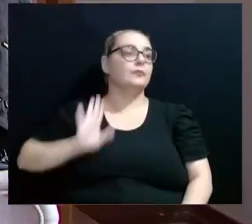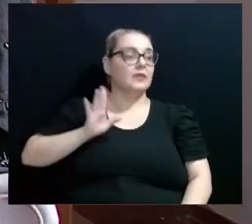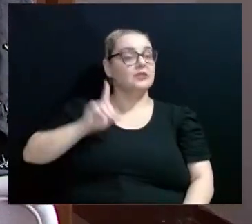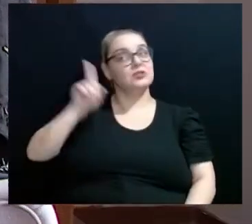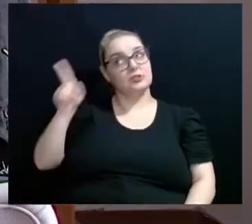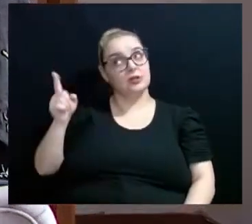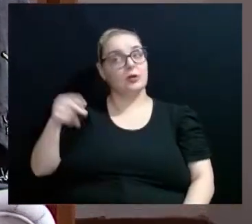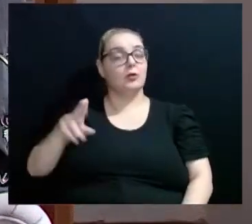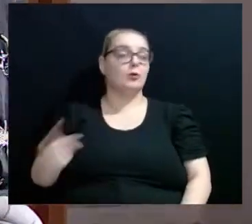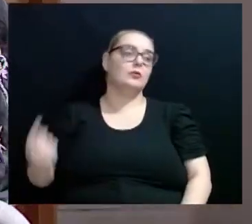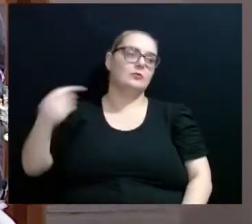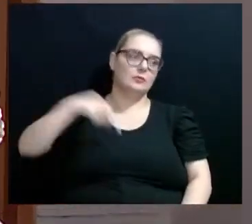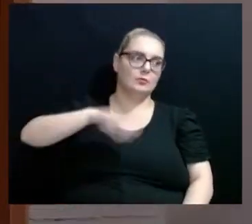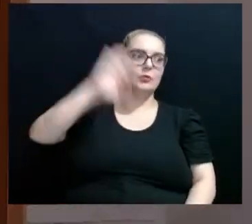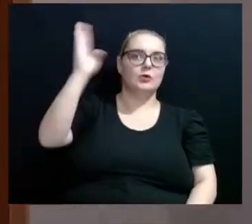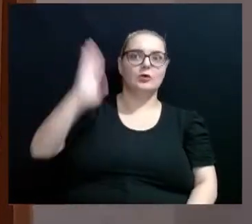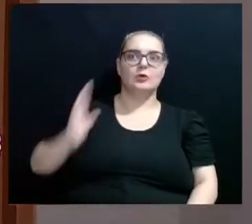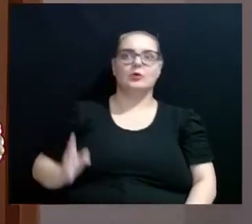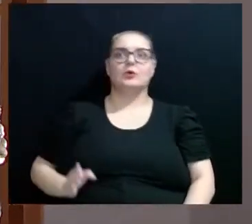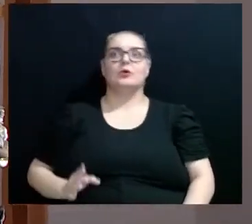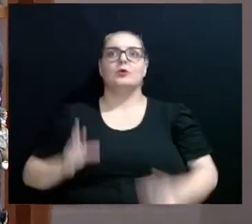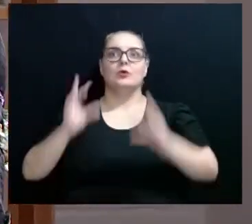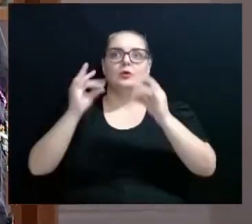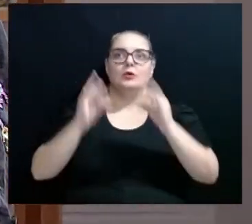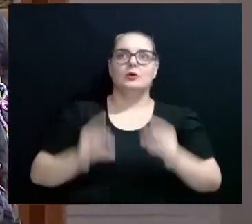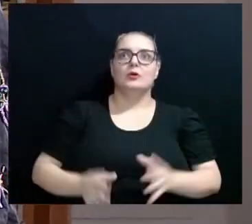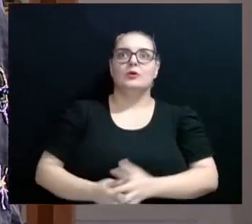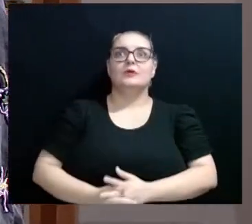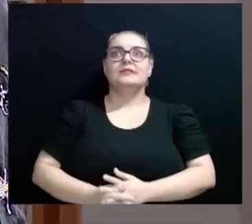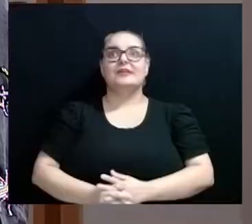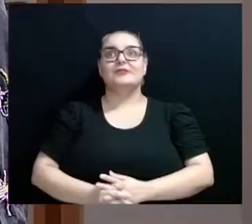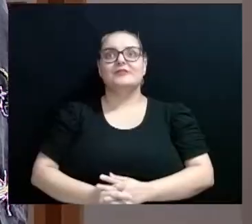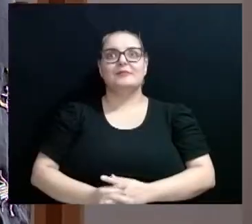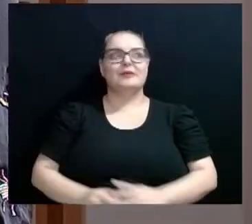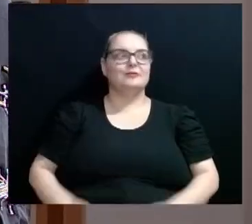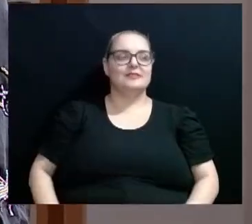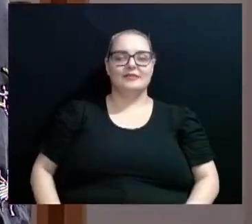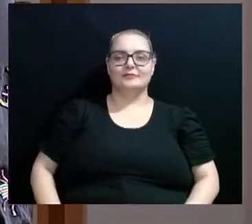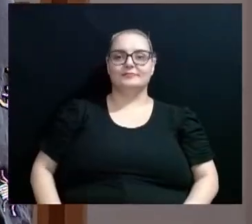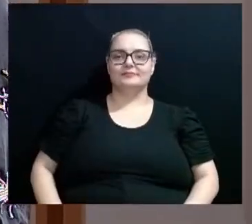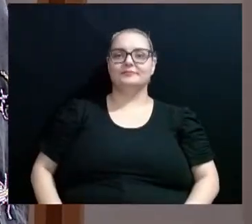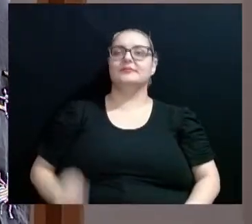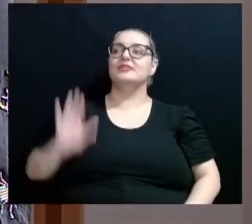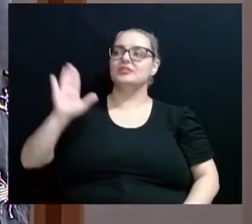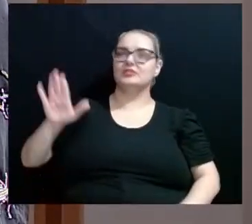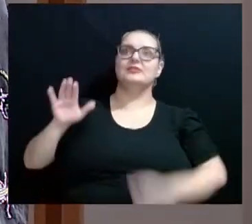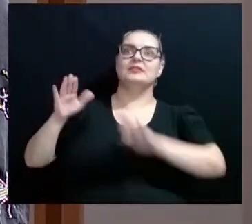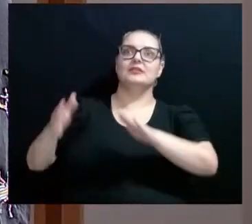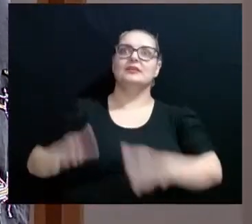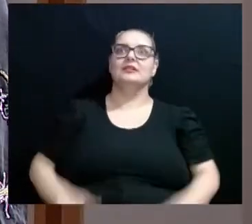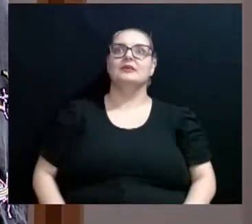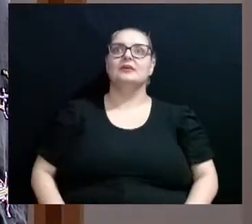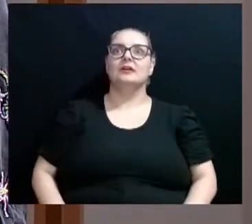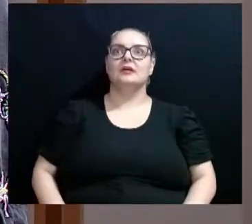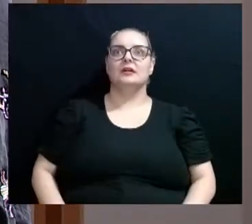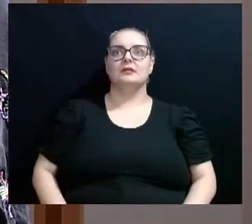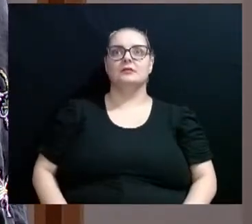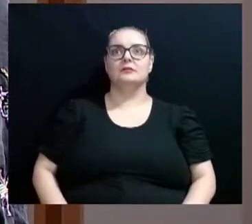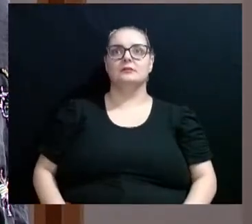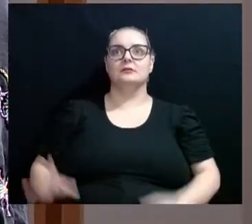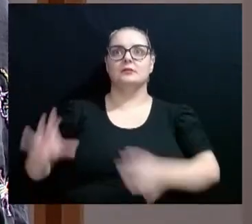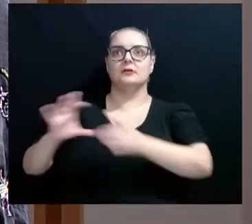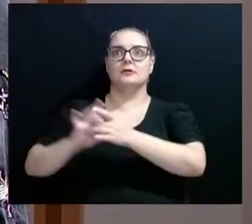estão lá ou que vêm para o Brasil para justamente garimpar essa arte? Que já estão lá. Entendi. Então, tem pessoas que